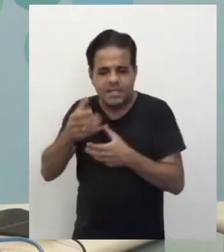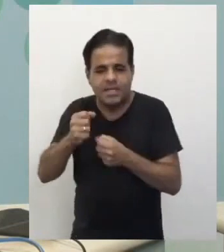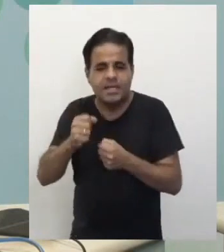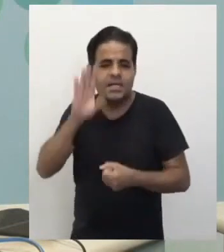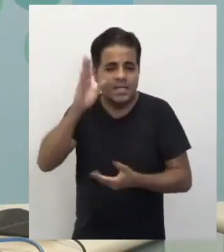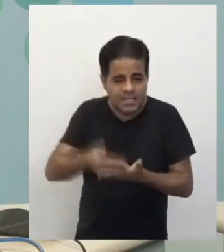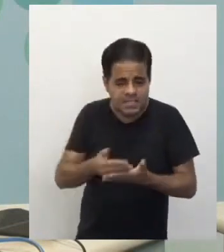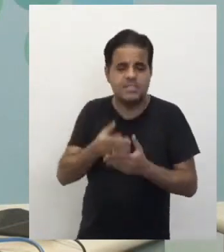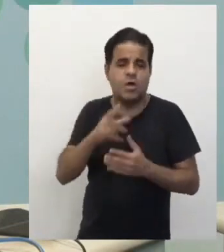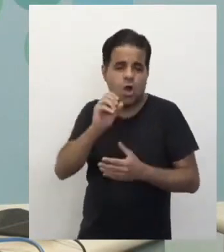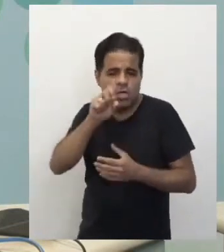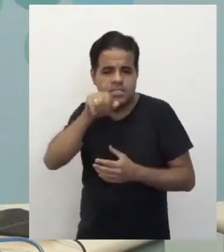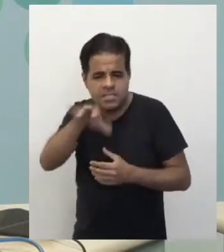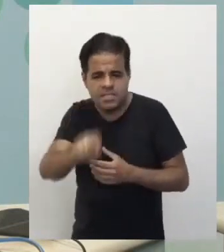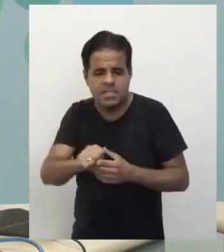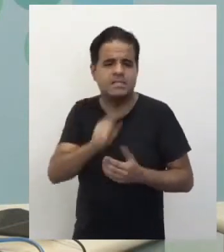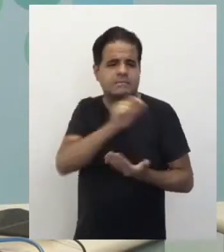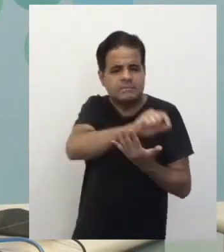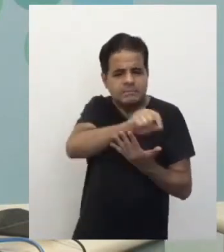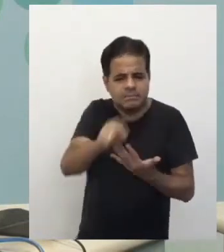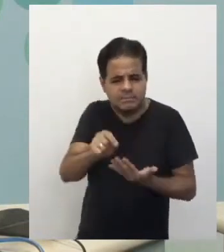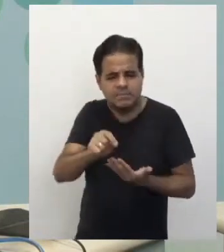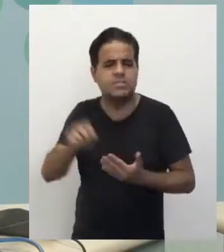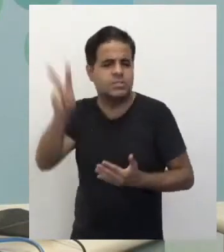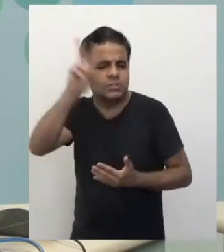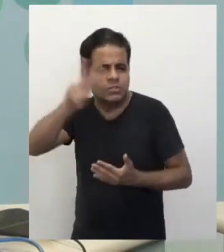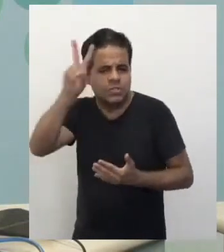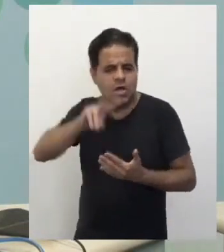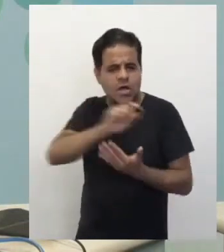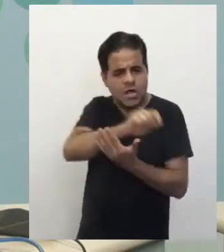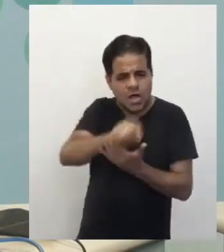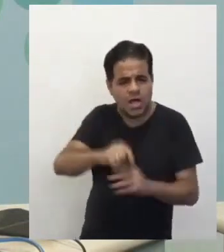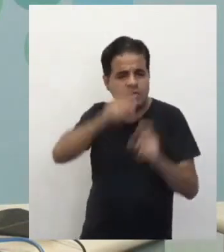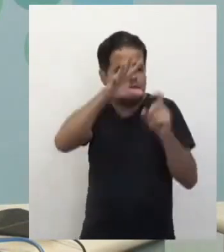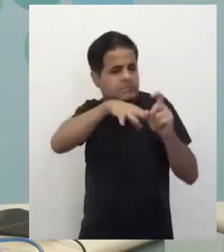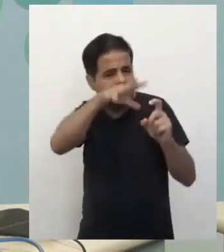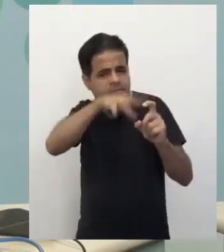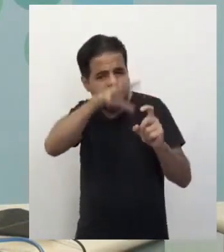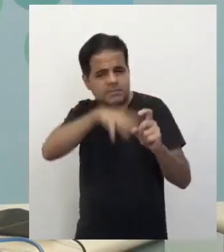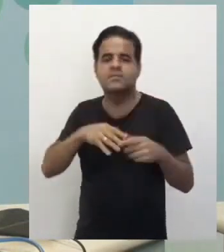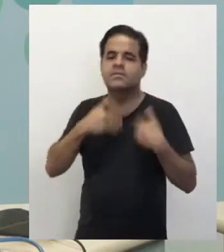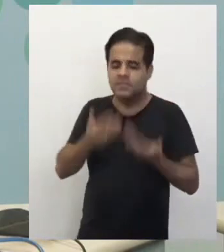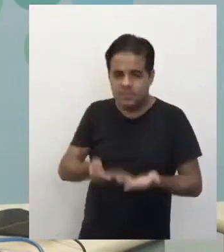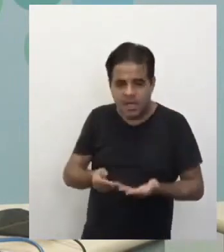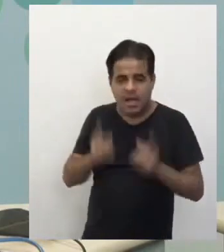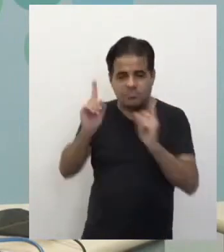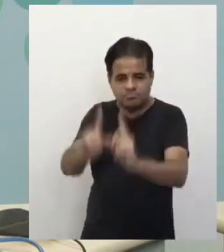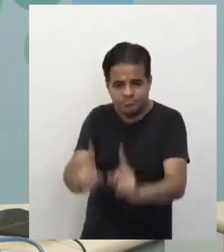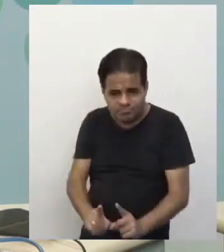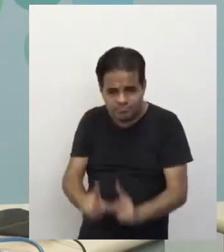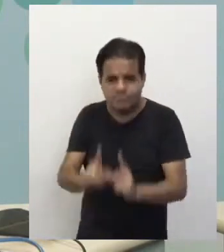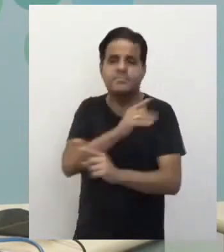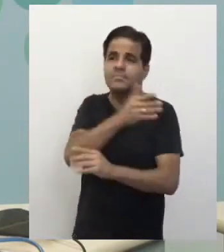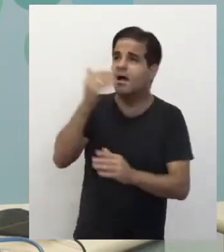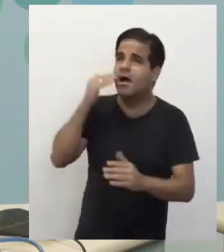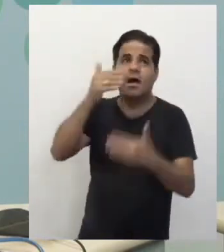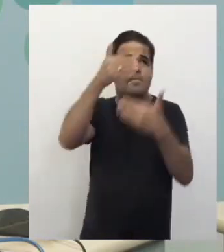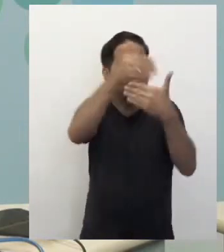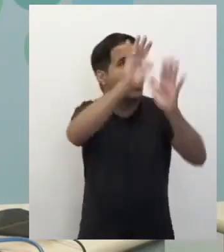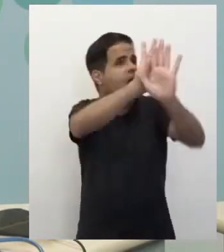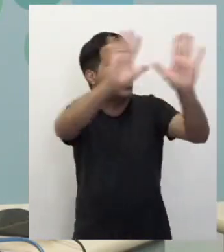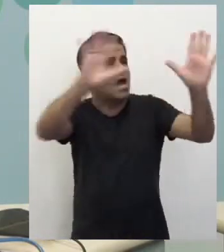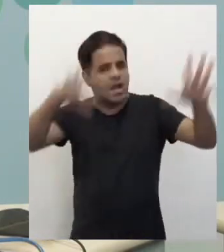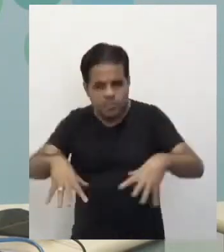de Osíris, né? E muitas dessas histórias, desses mitos dos deuses gregos estão estampados nas paredes